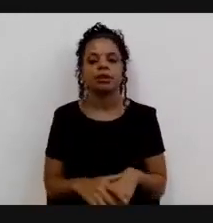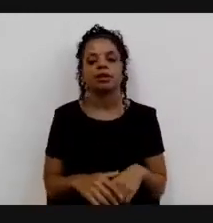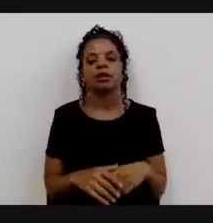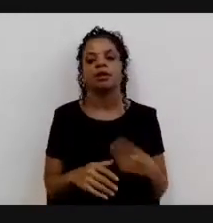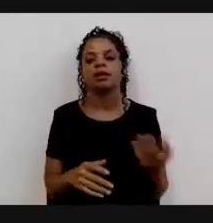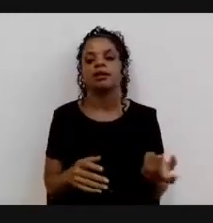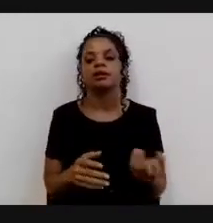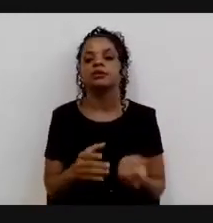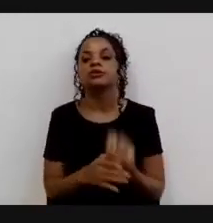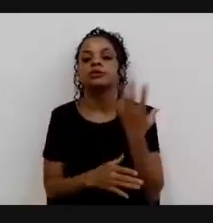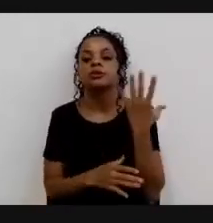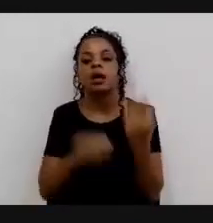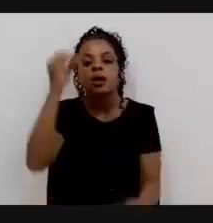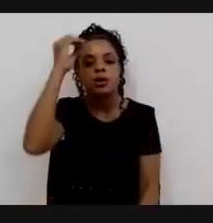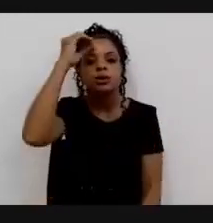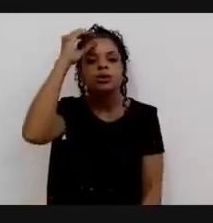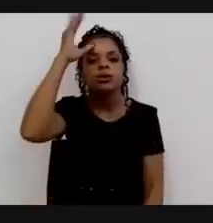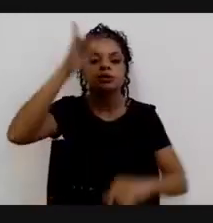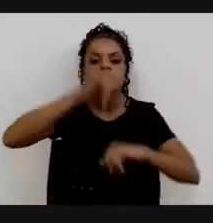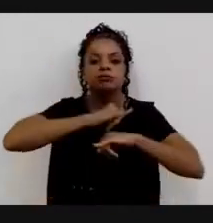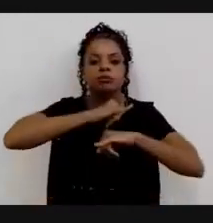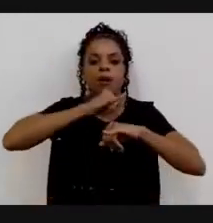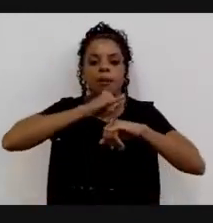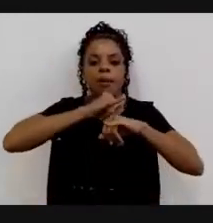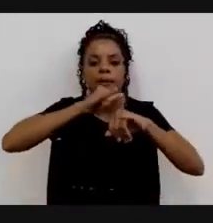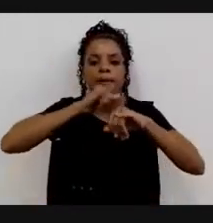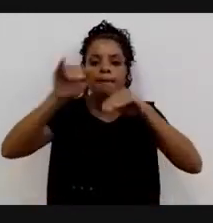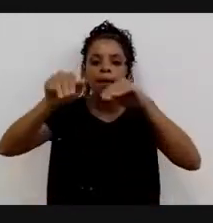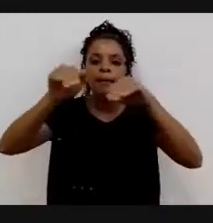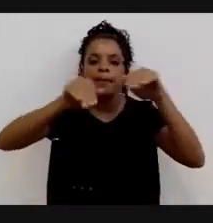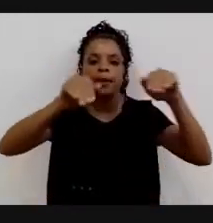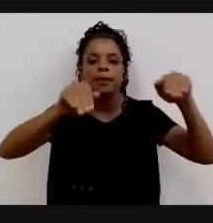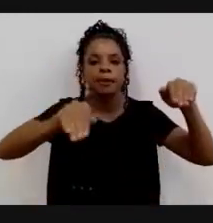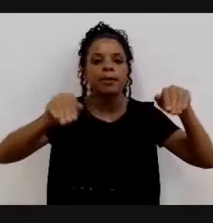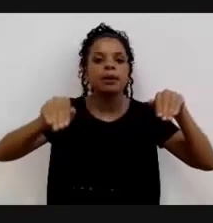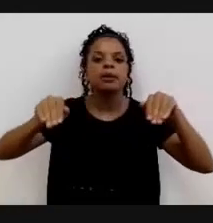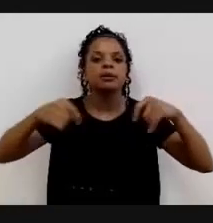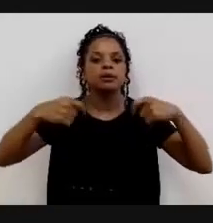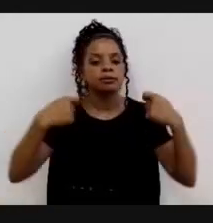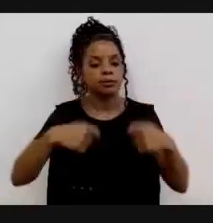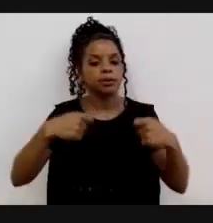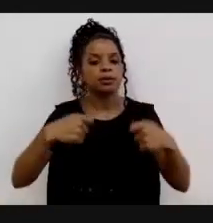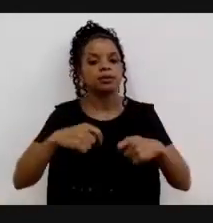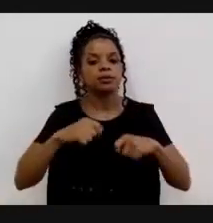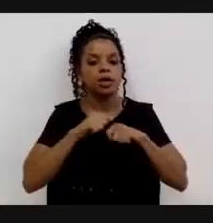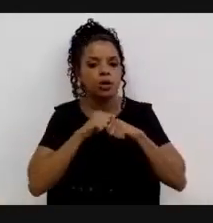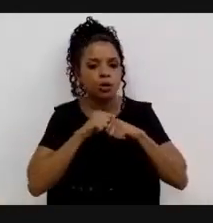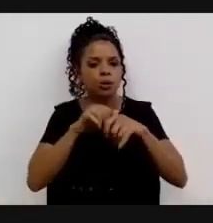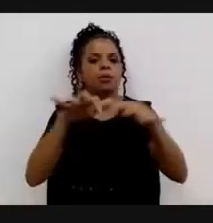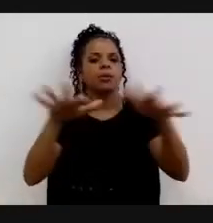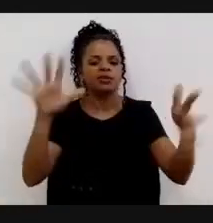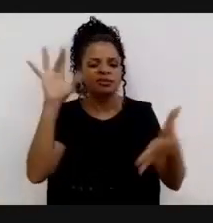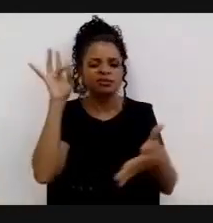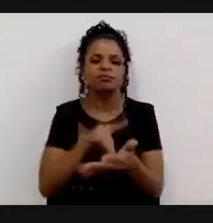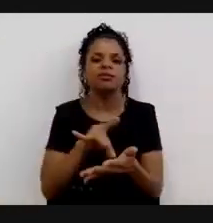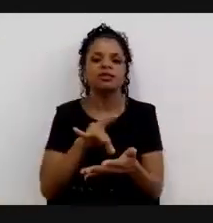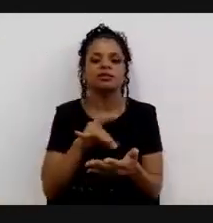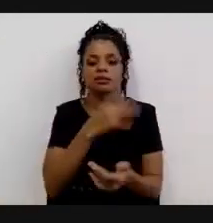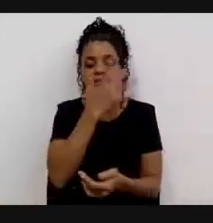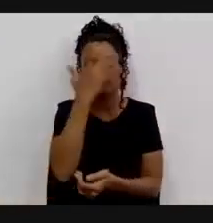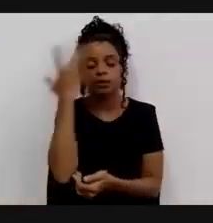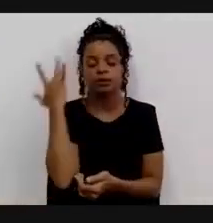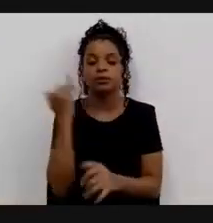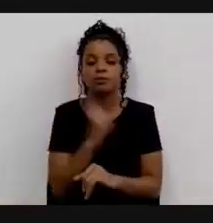multiplicadores de conhecimento, porque uma andorinha só não faz verão, né? Então a gente tem que fazer, compartilhem mesmo, que outras pessoas saiam